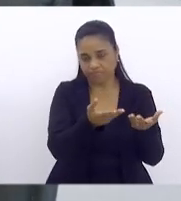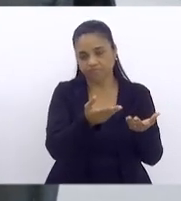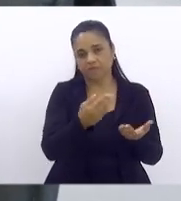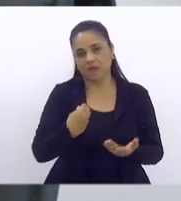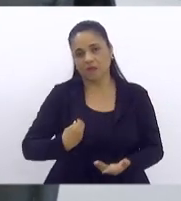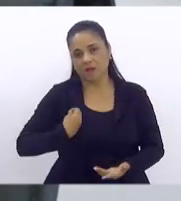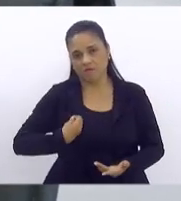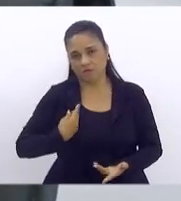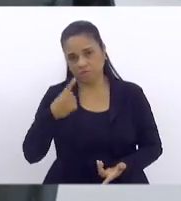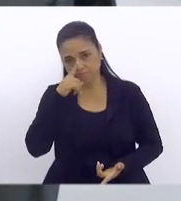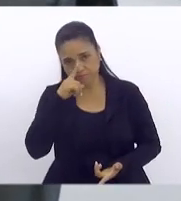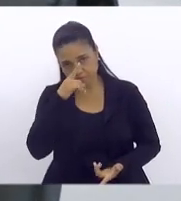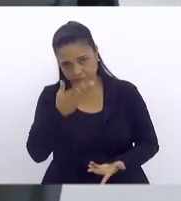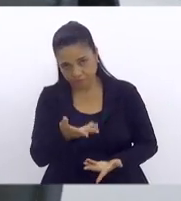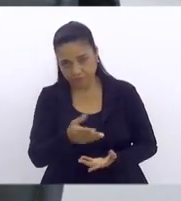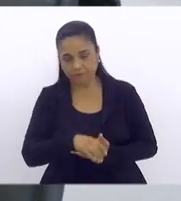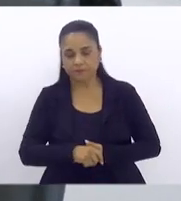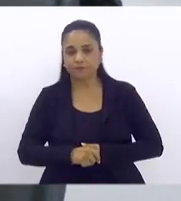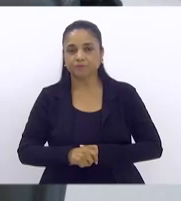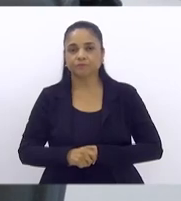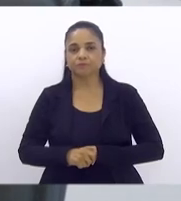em risco. Bom,